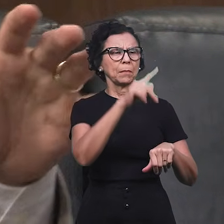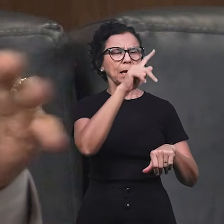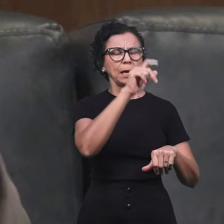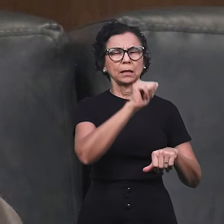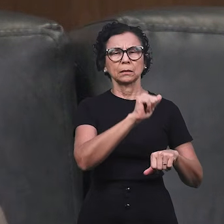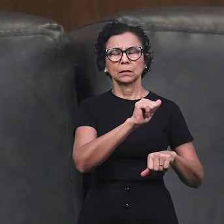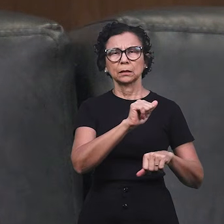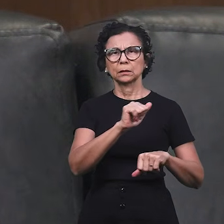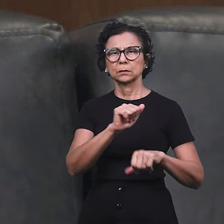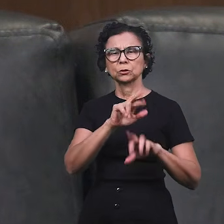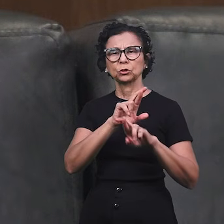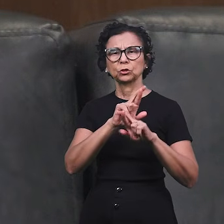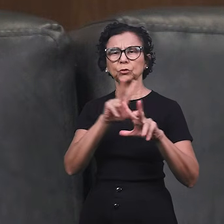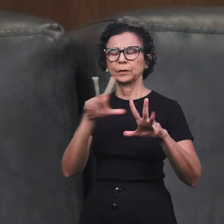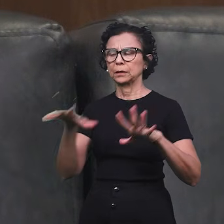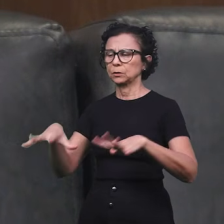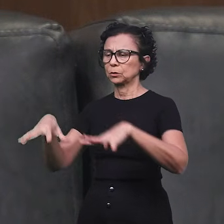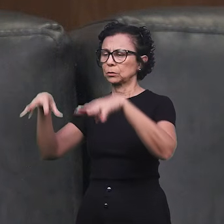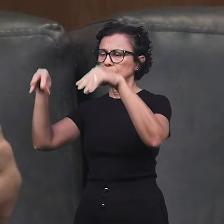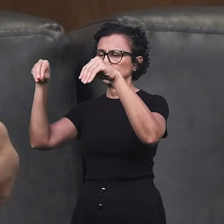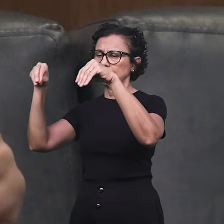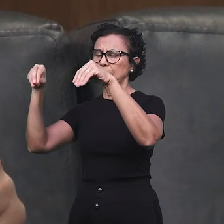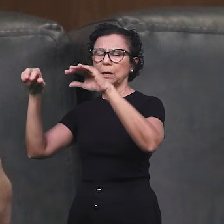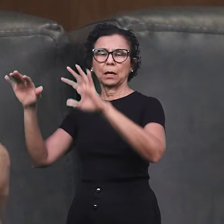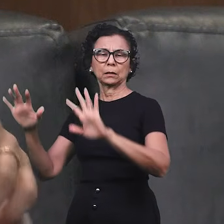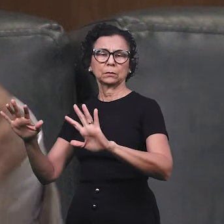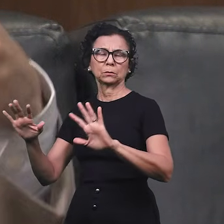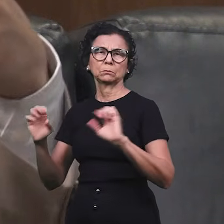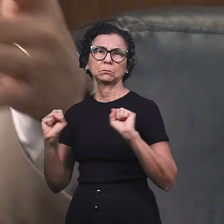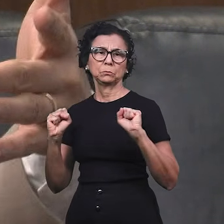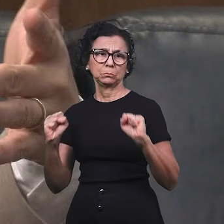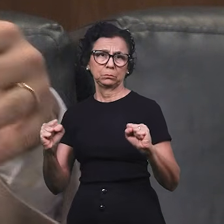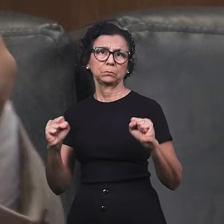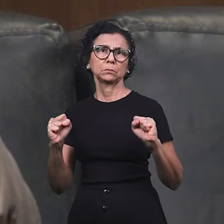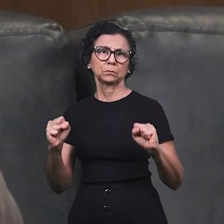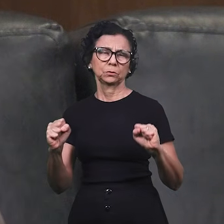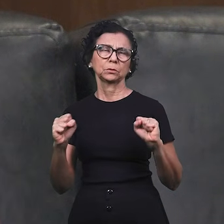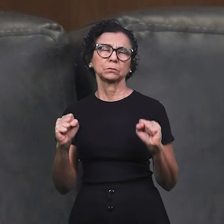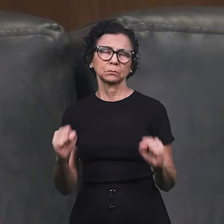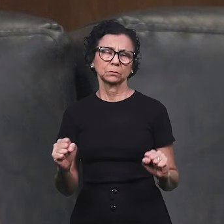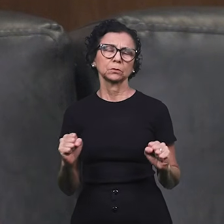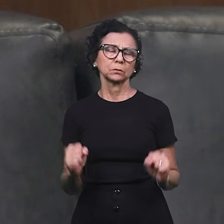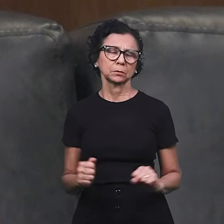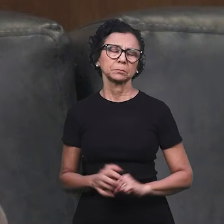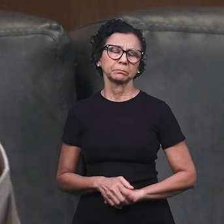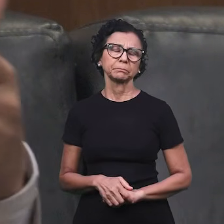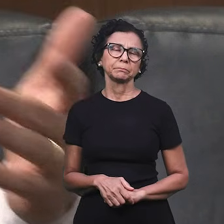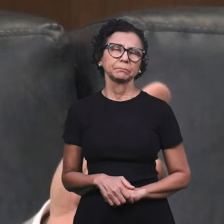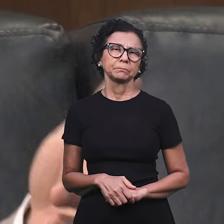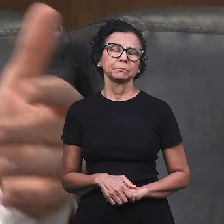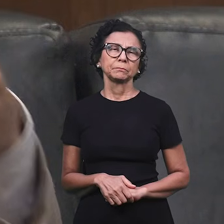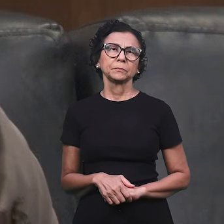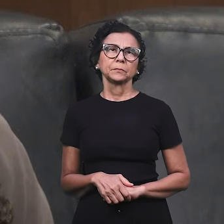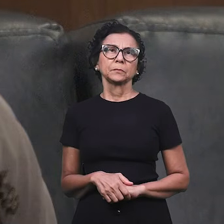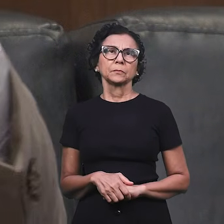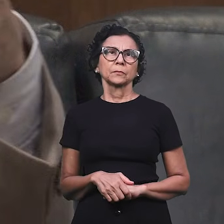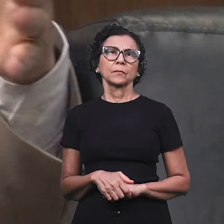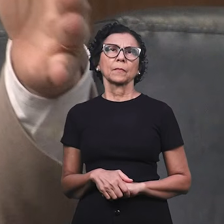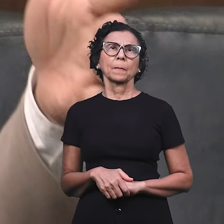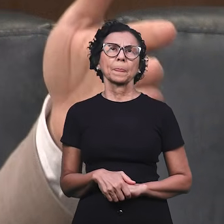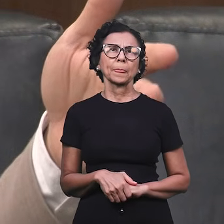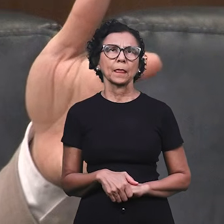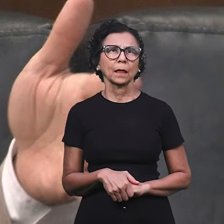fundamento. Eu vou usar um estilo diferente. Eu vou ser um pouco mais arrojado. Ele tinha influências diversas, ele